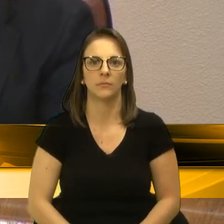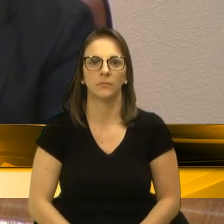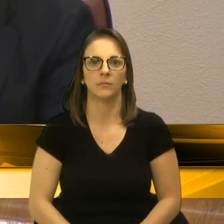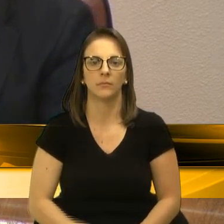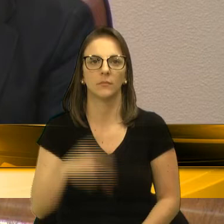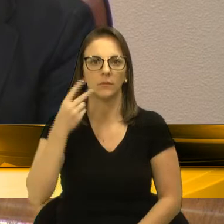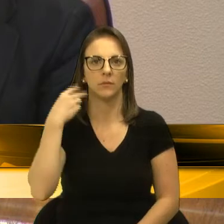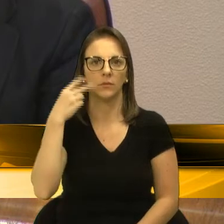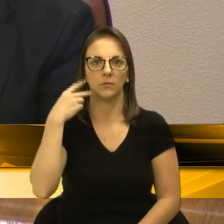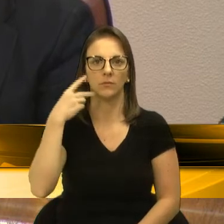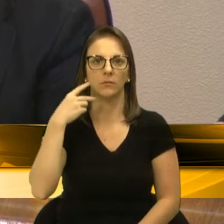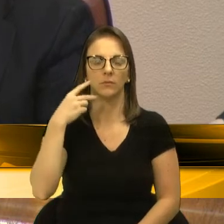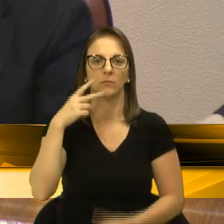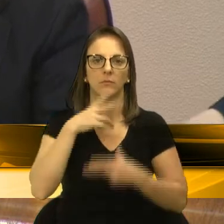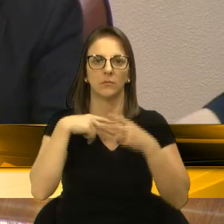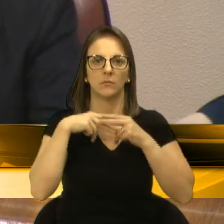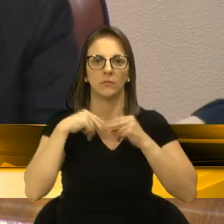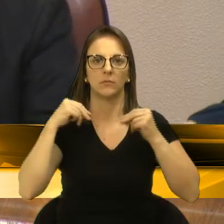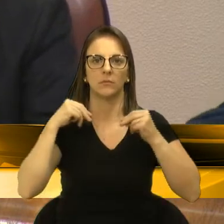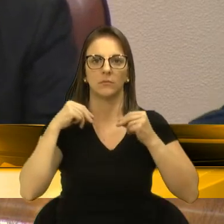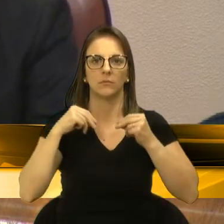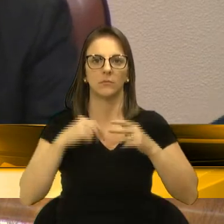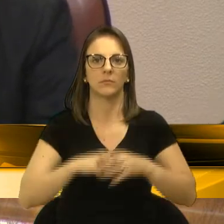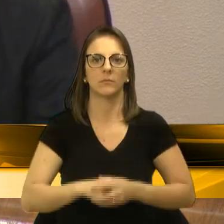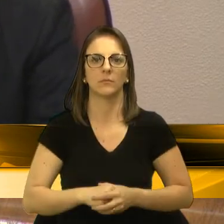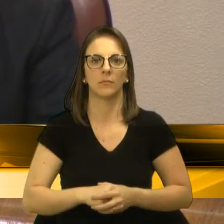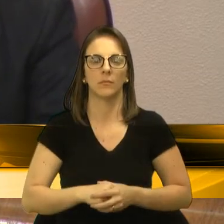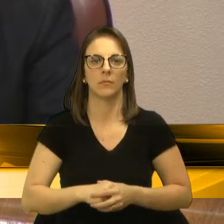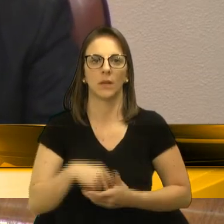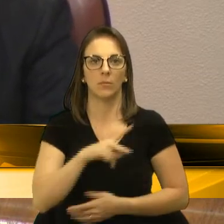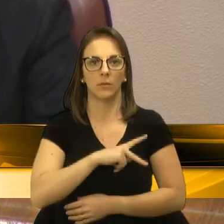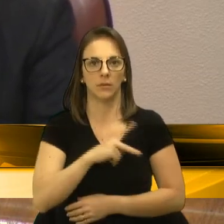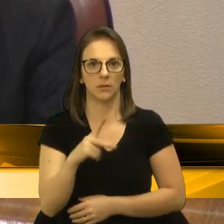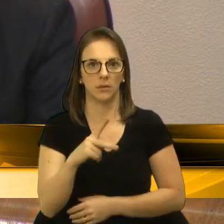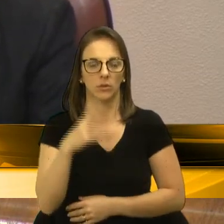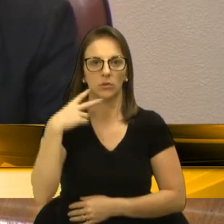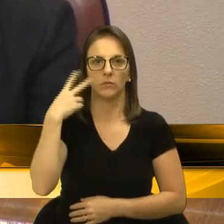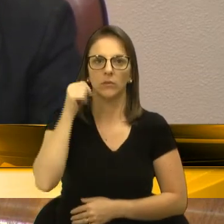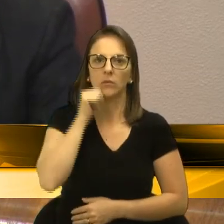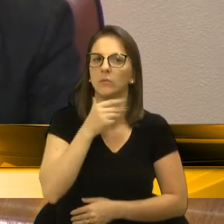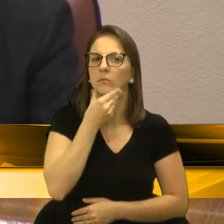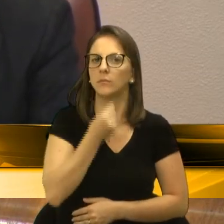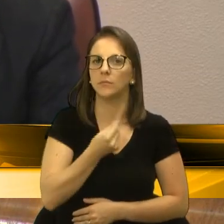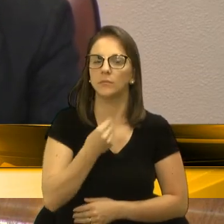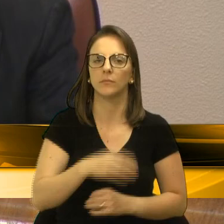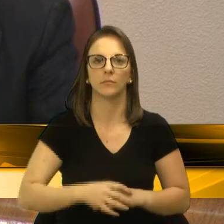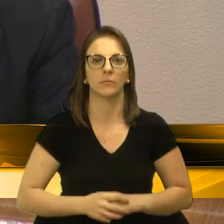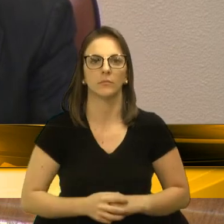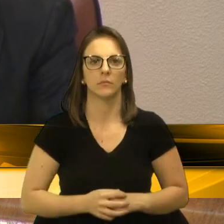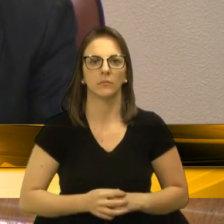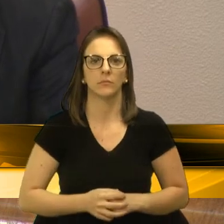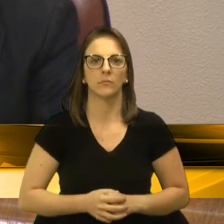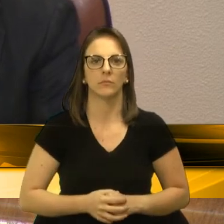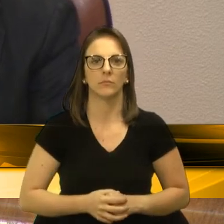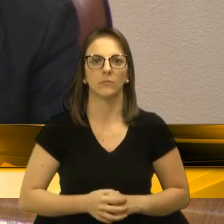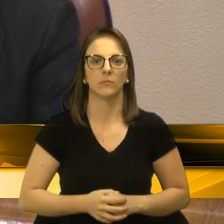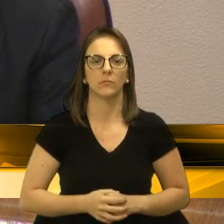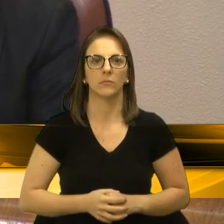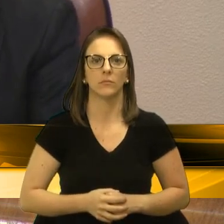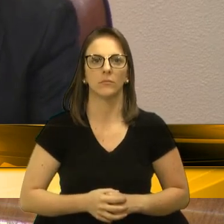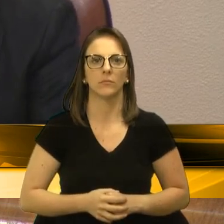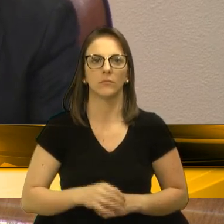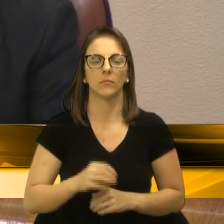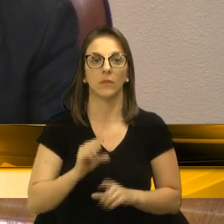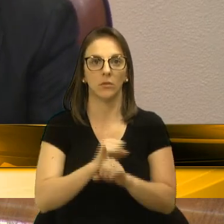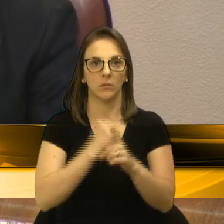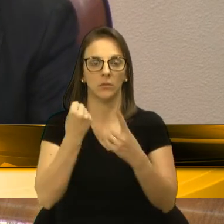Vereador Ricardo Daneluz, PDT. Senhor presidente, senhoras vereadoras e senhores vereadores. A sociedade caxiense, quero